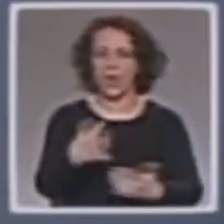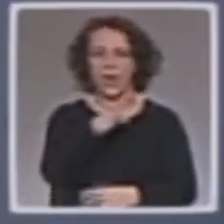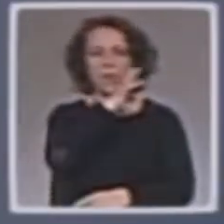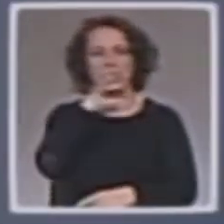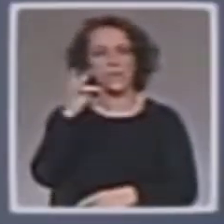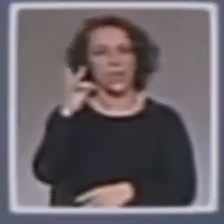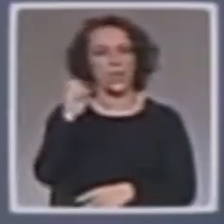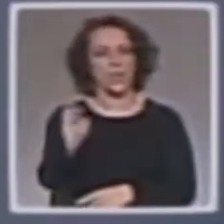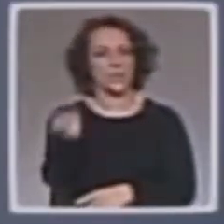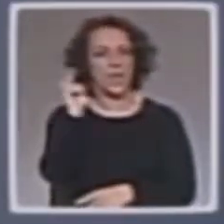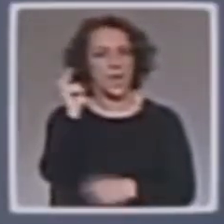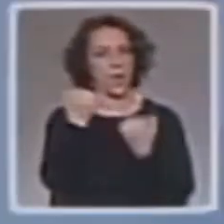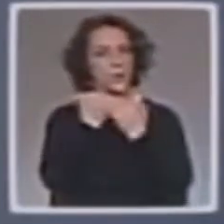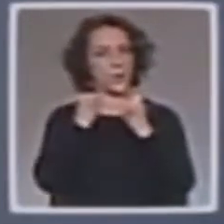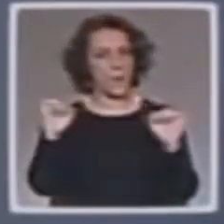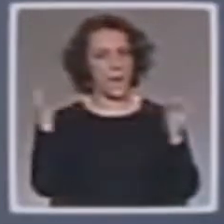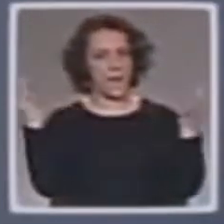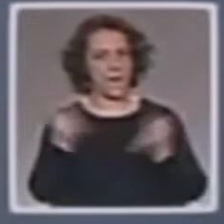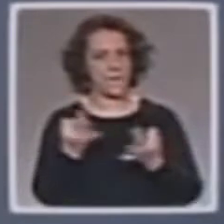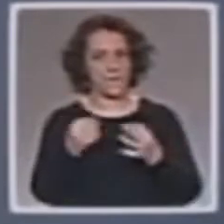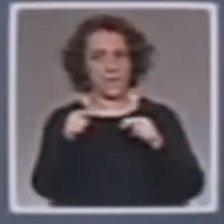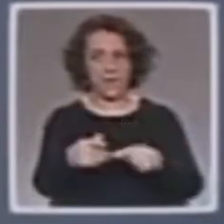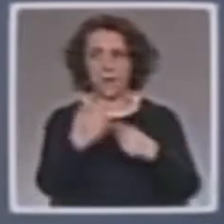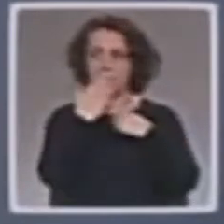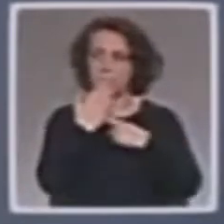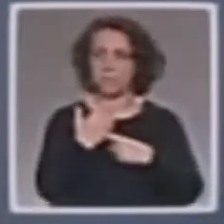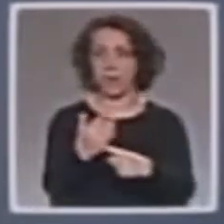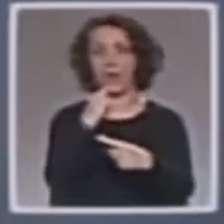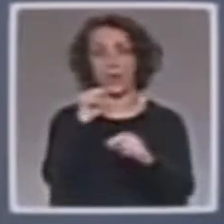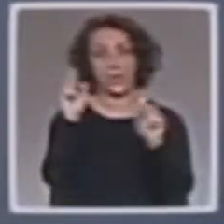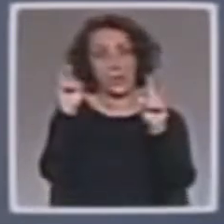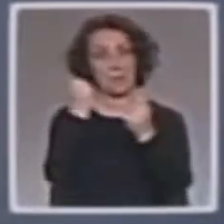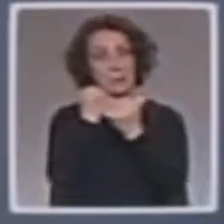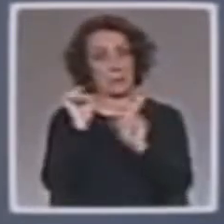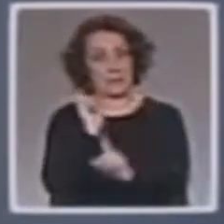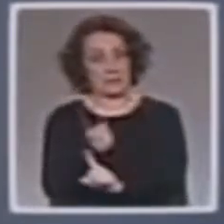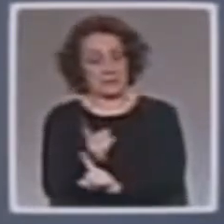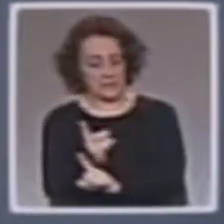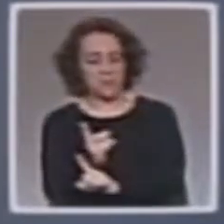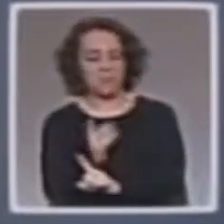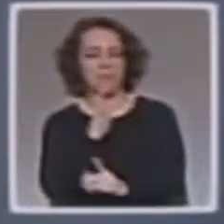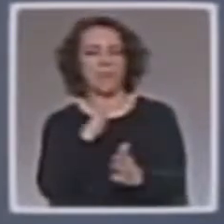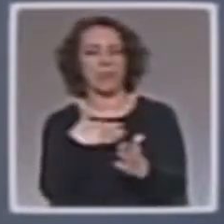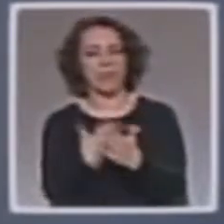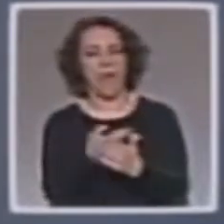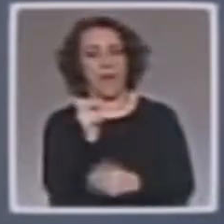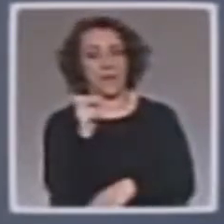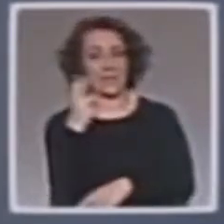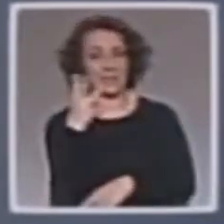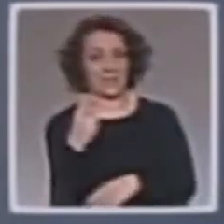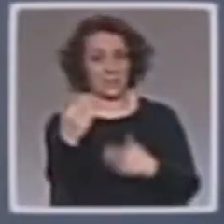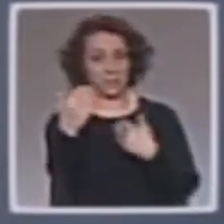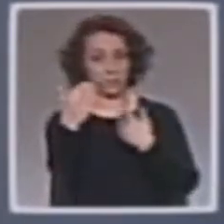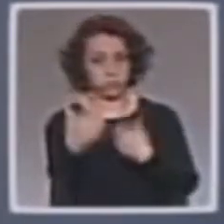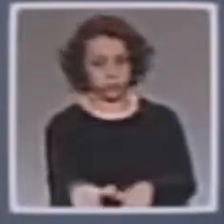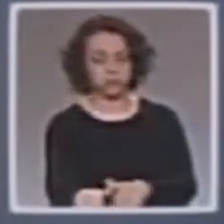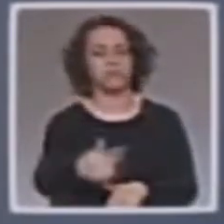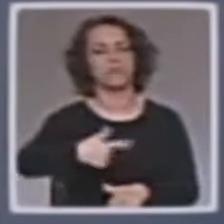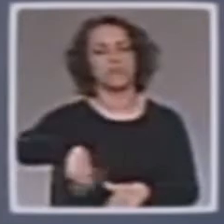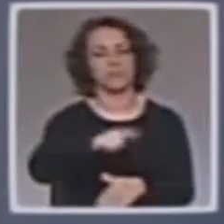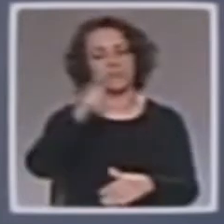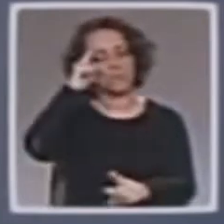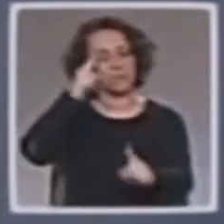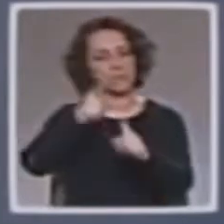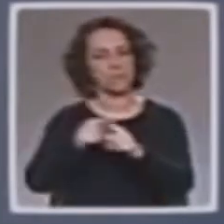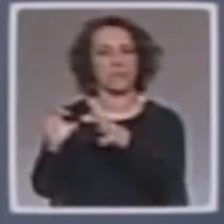da autonomia, que a regata, com o mesmo nome, cumprirá em 3 anos o desígnio de unir